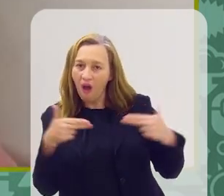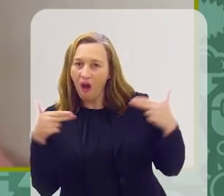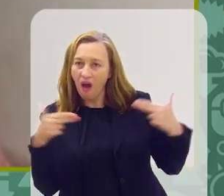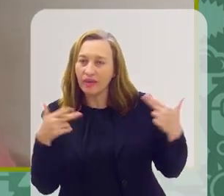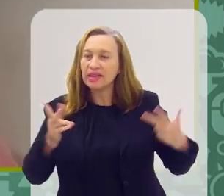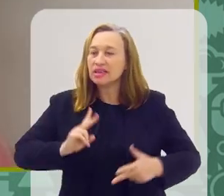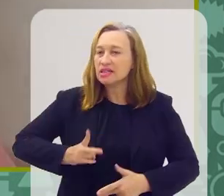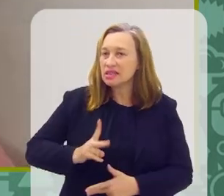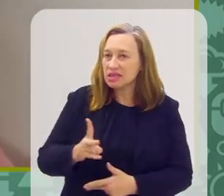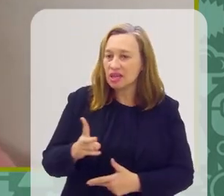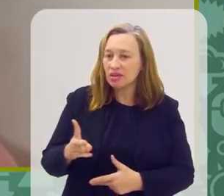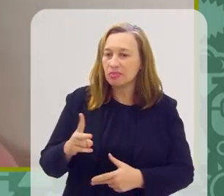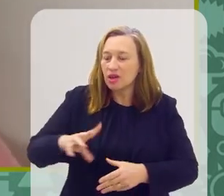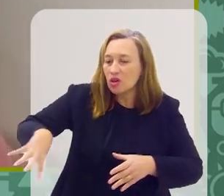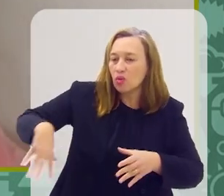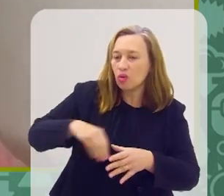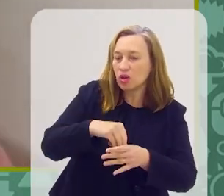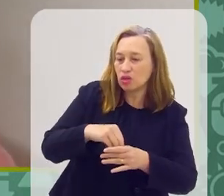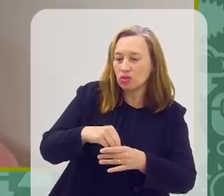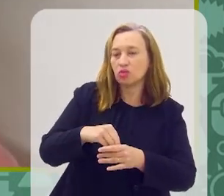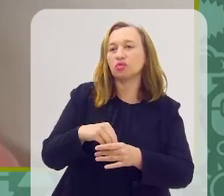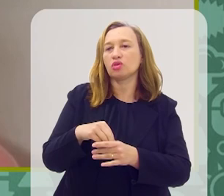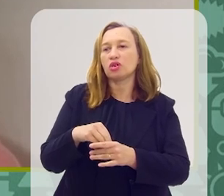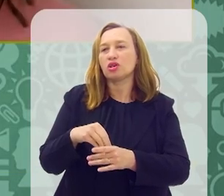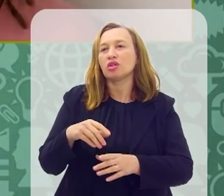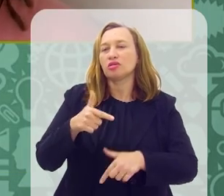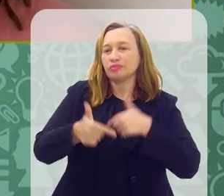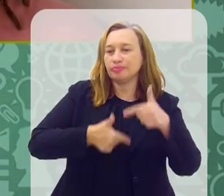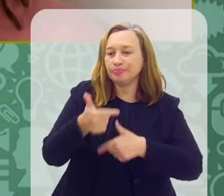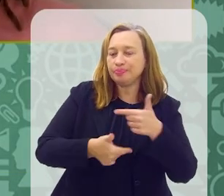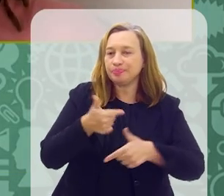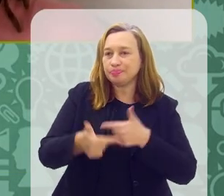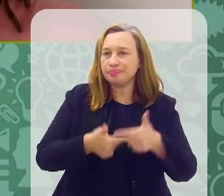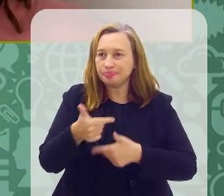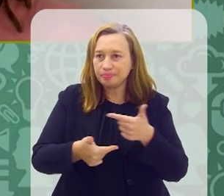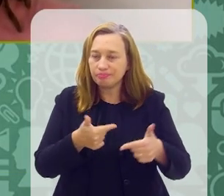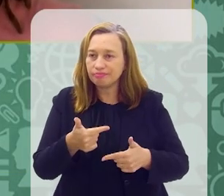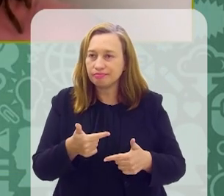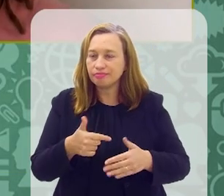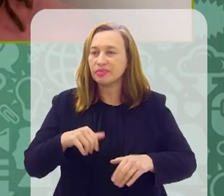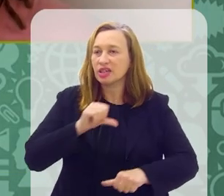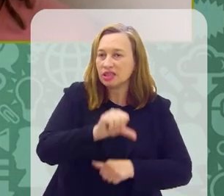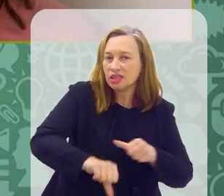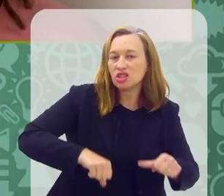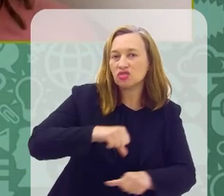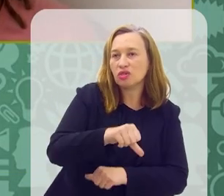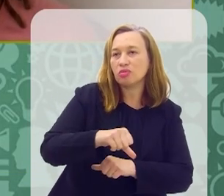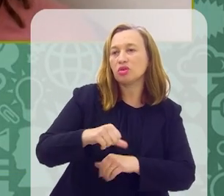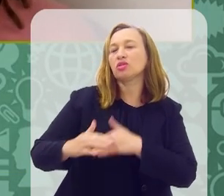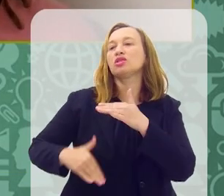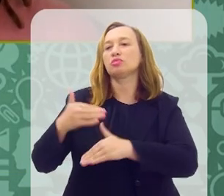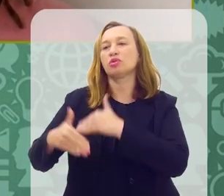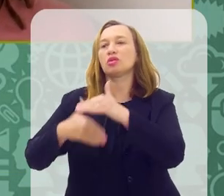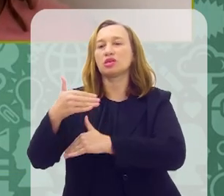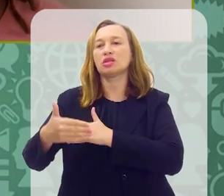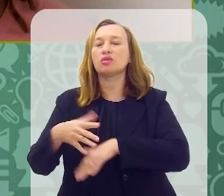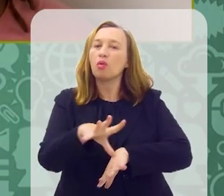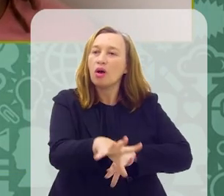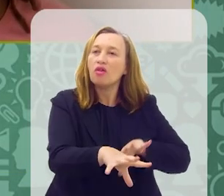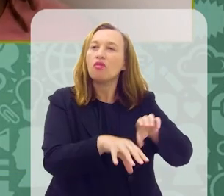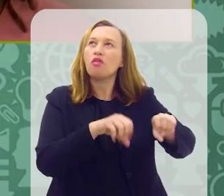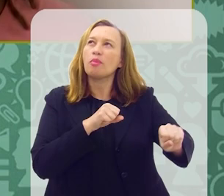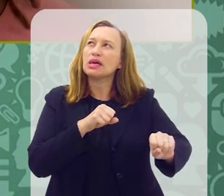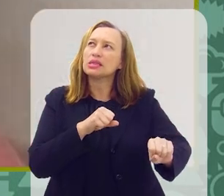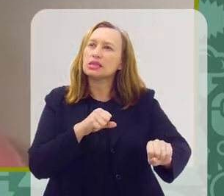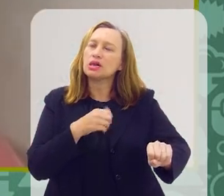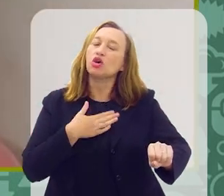sempre foi um norteador do meu trabalho. E então acho que a coisa vai se transformando ali dentro desse processo. Eu passei por uma formação